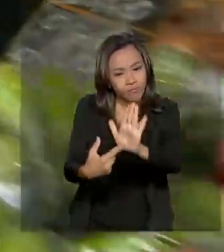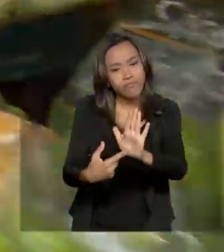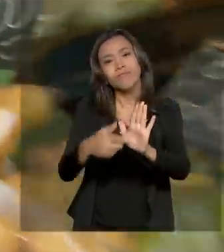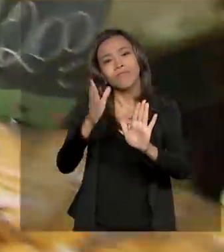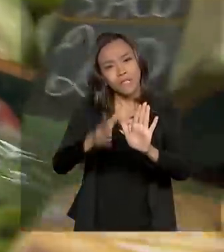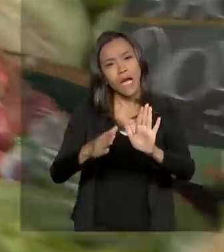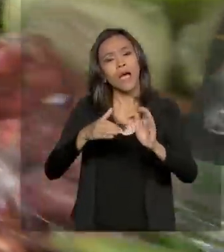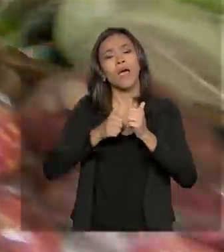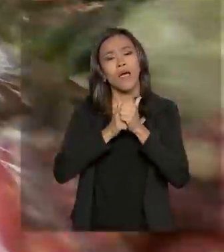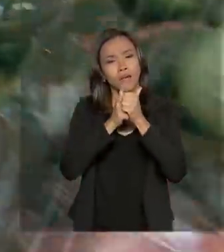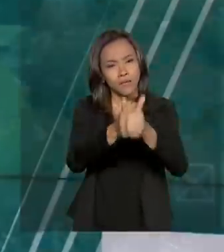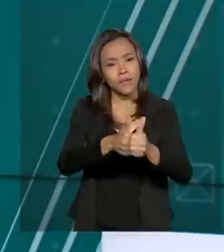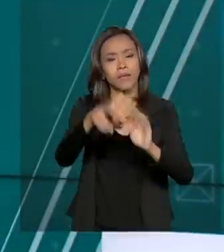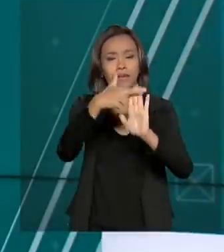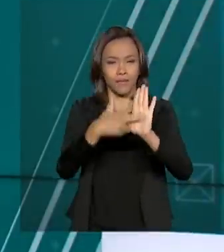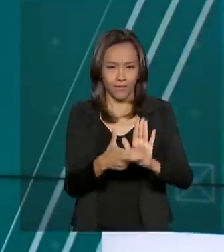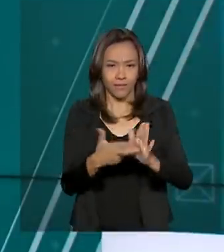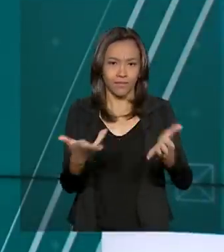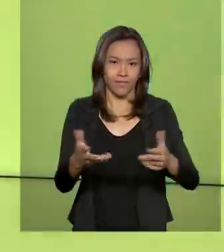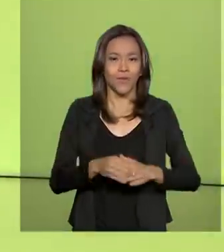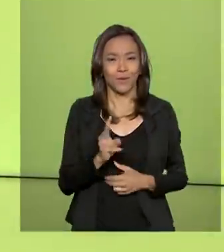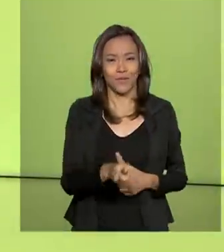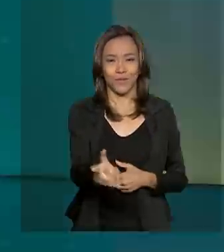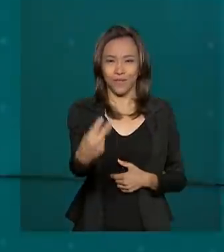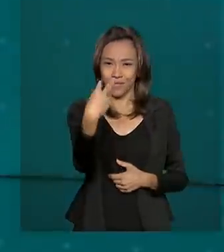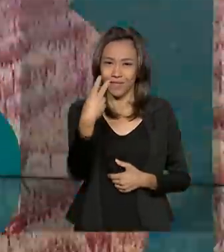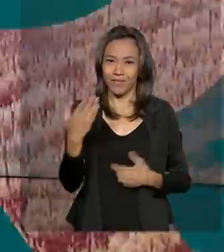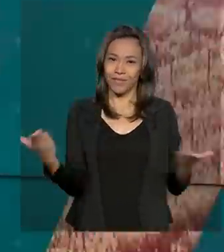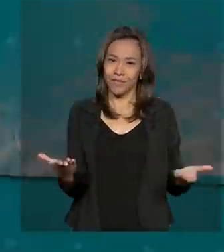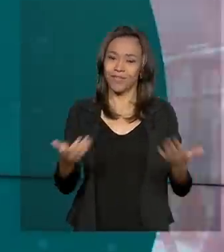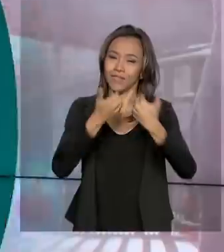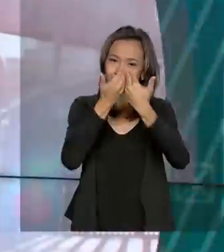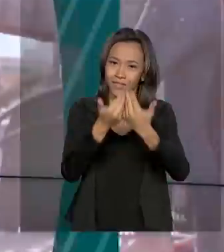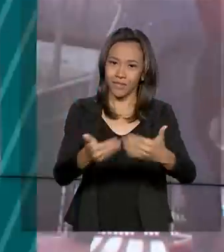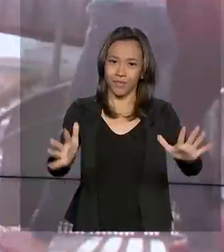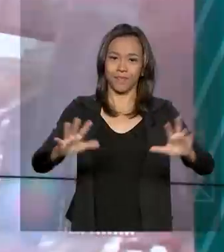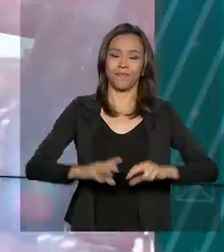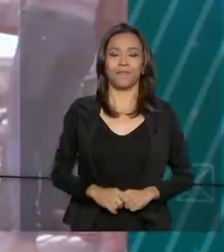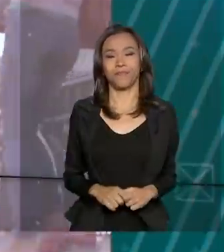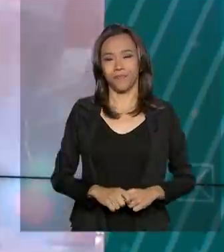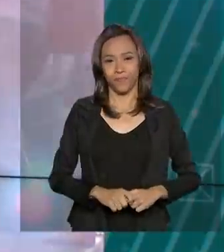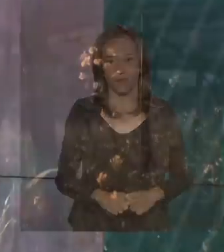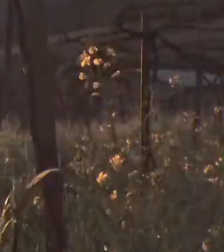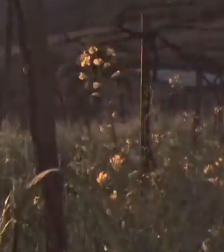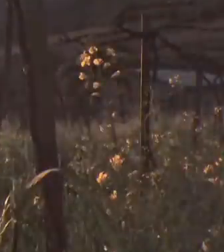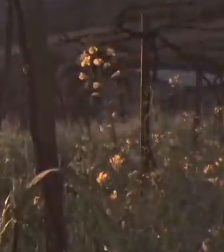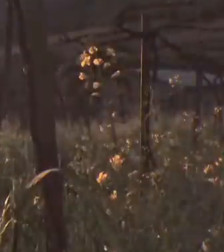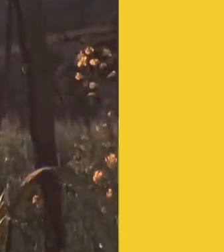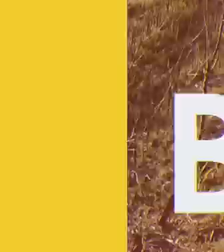do nível de conformidade fique com a gente o brasil em dia já está no ar